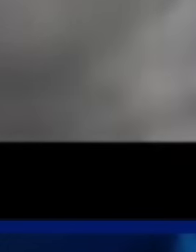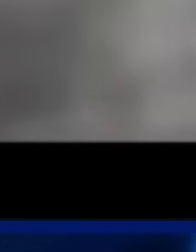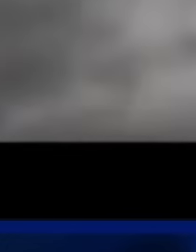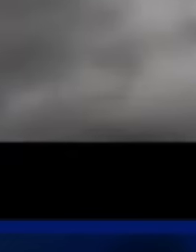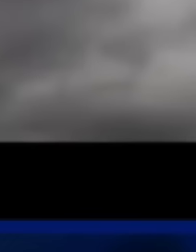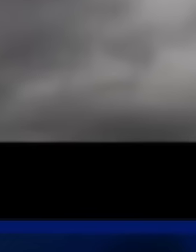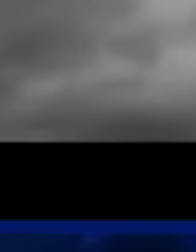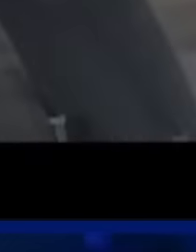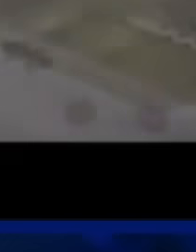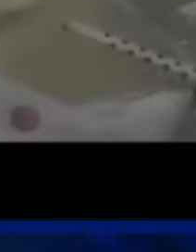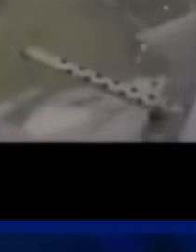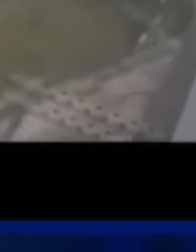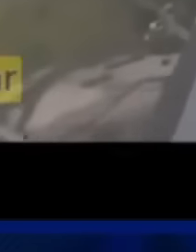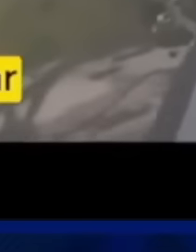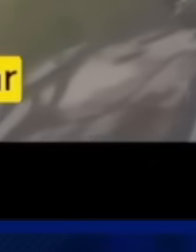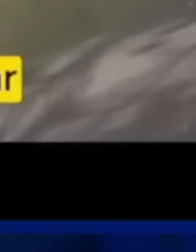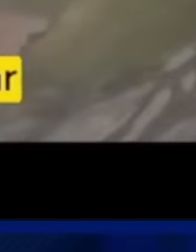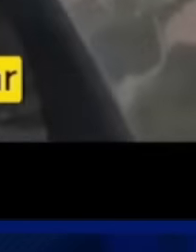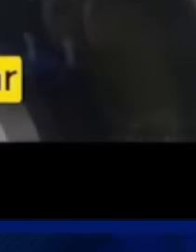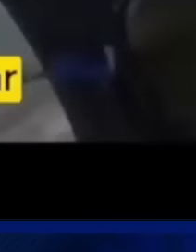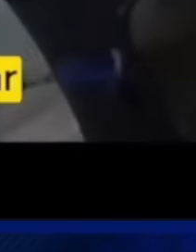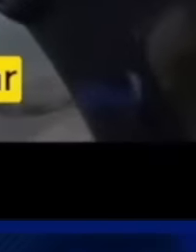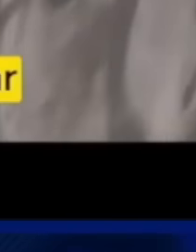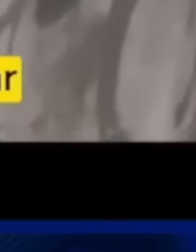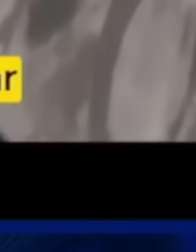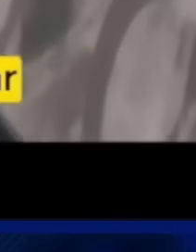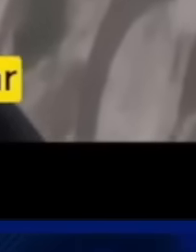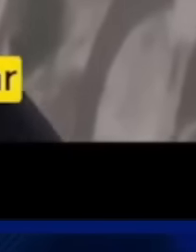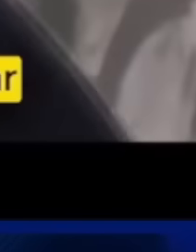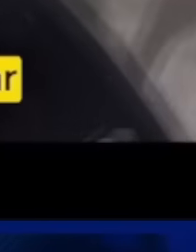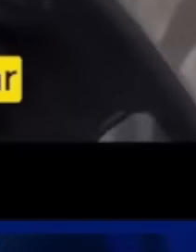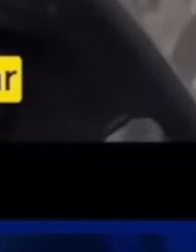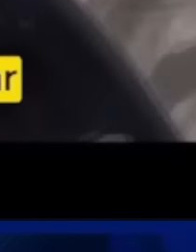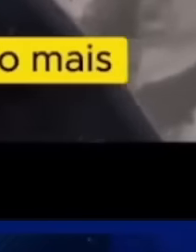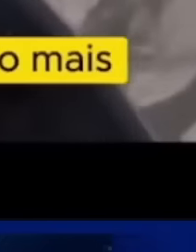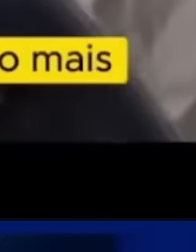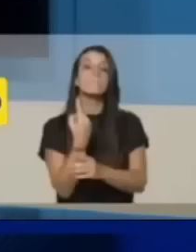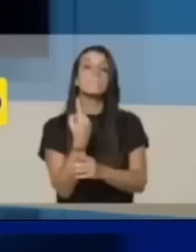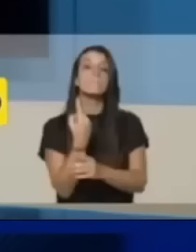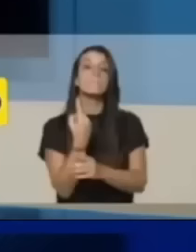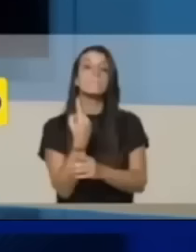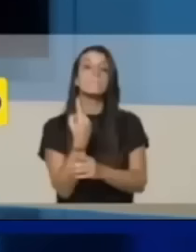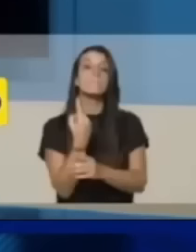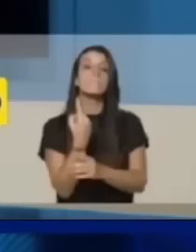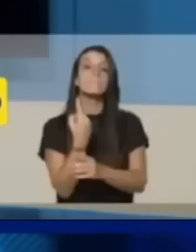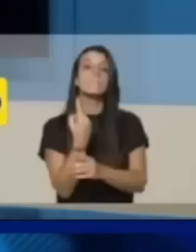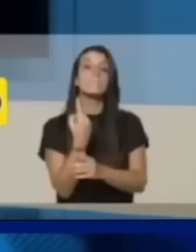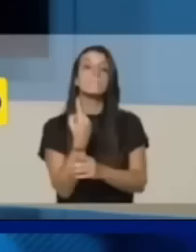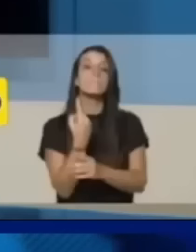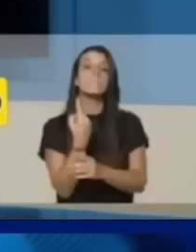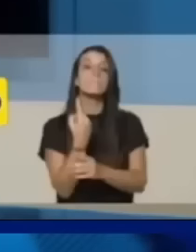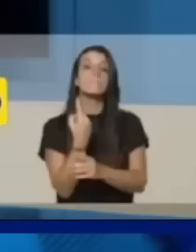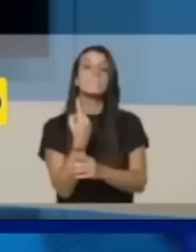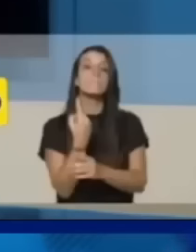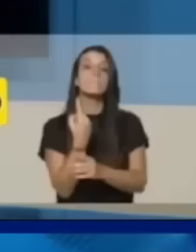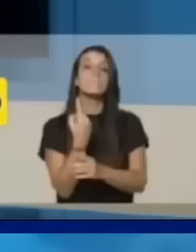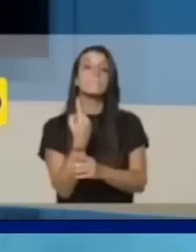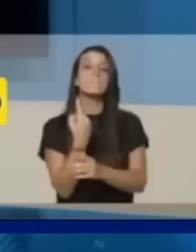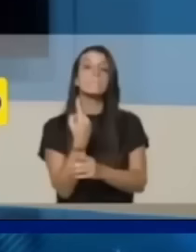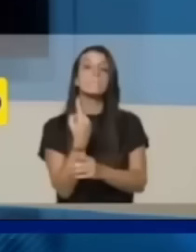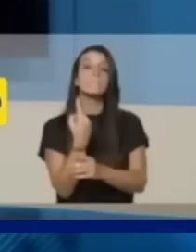maravilla de los aires, te dejo en las pantallas finales dos videos que seguramente te van a encantar. Então, a única parte do vídeo que eu não gostei foi quando ele chamou os